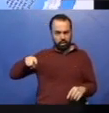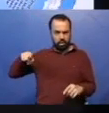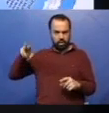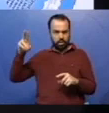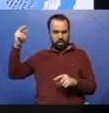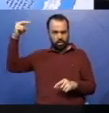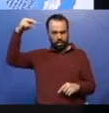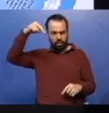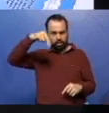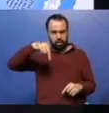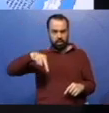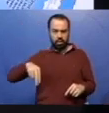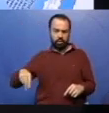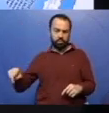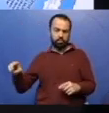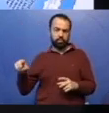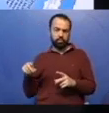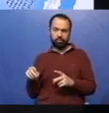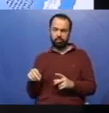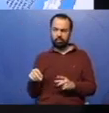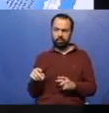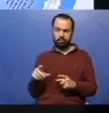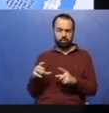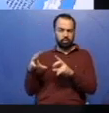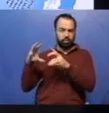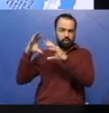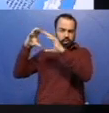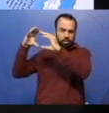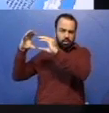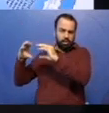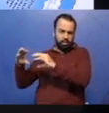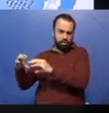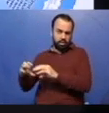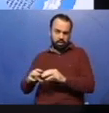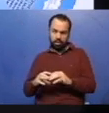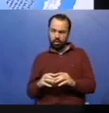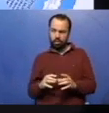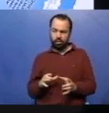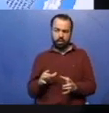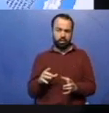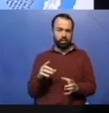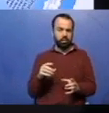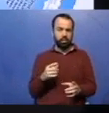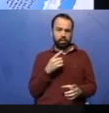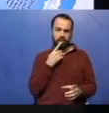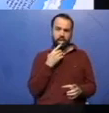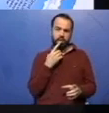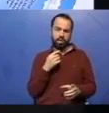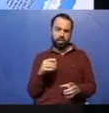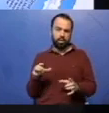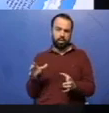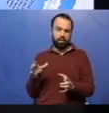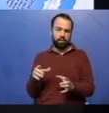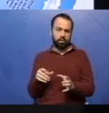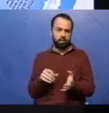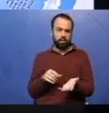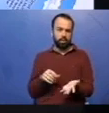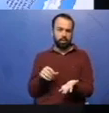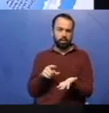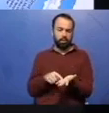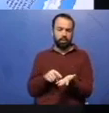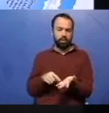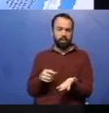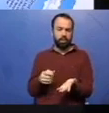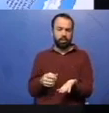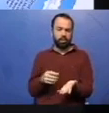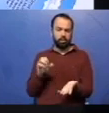o círculo, e aí você vai colocar a parte vermelha em cima da parte azul. Se você quiser colocar